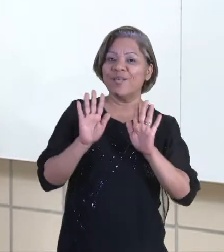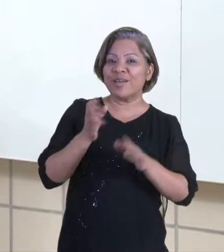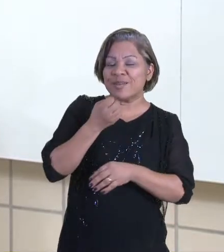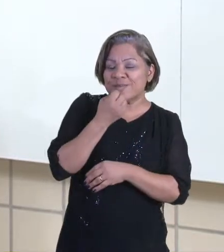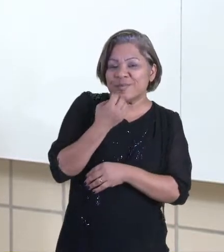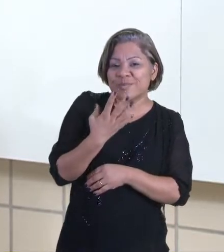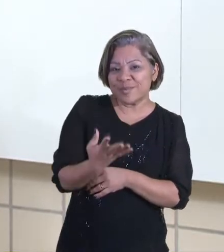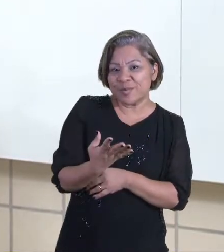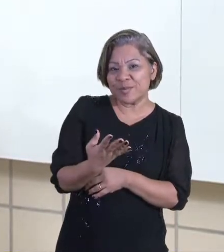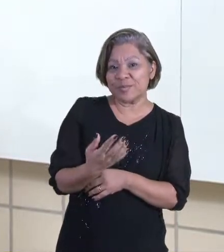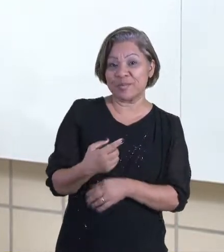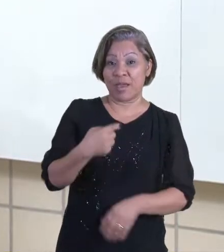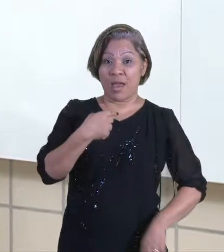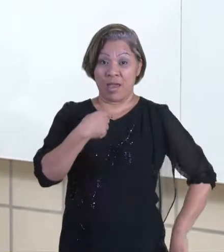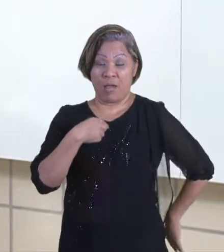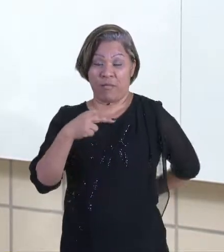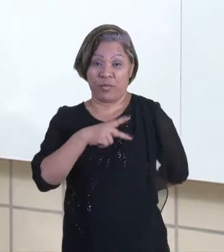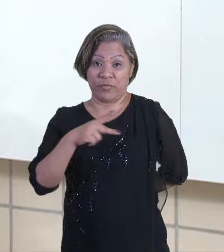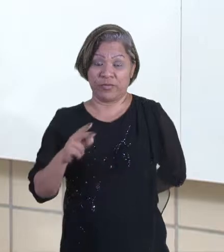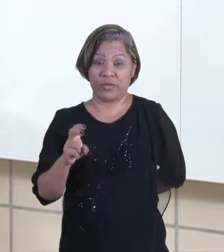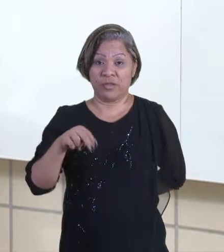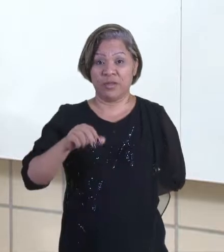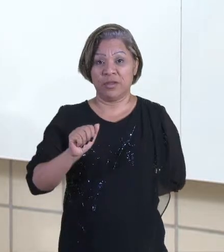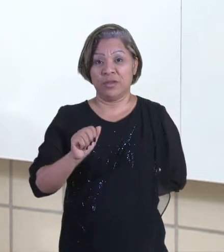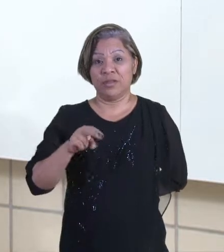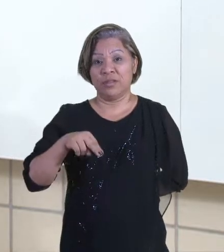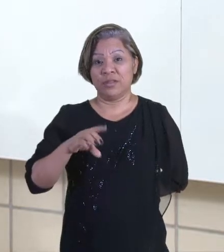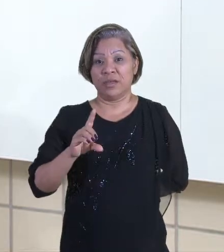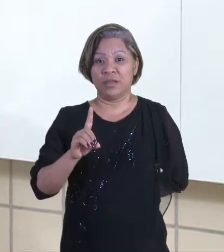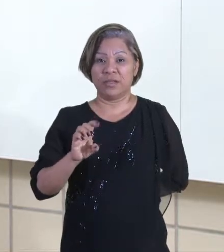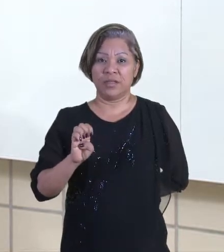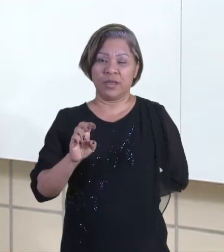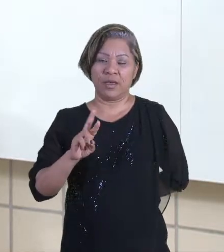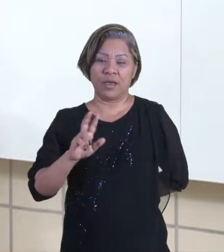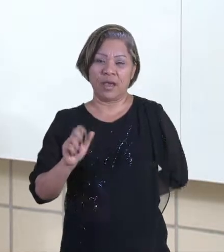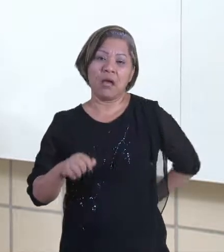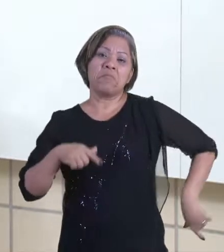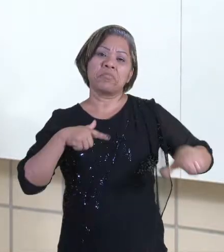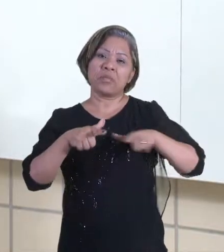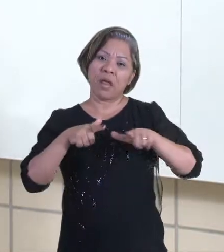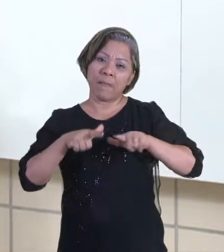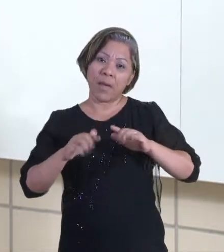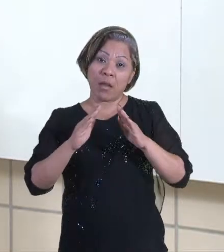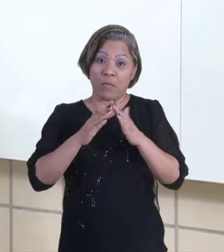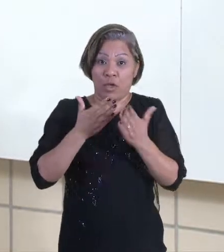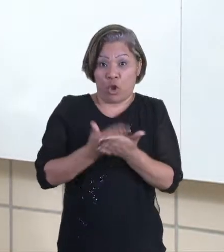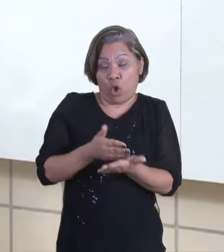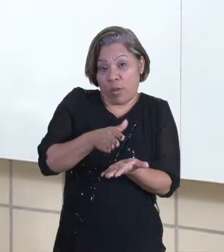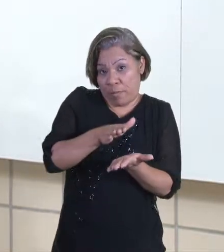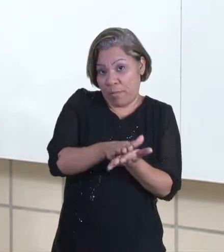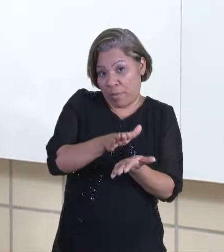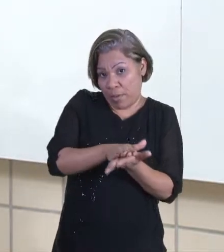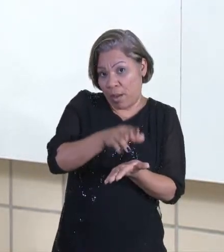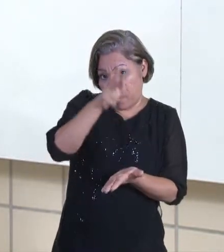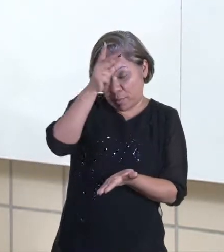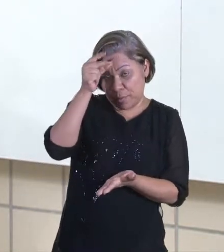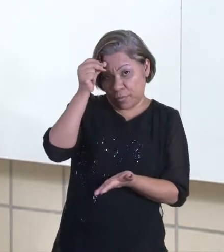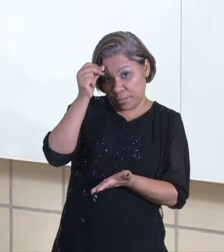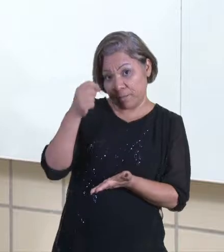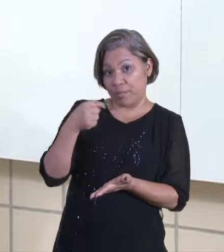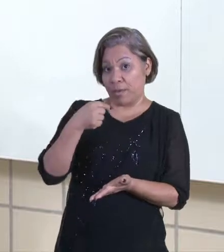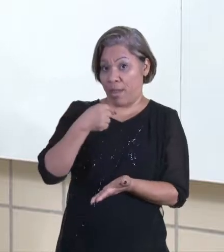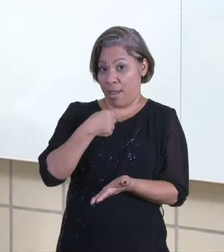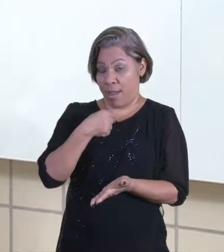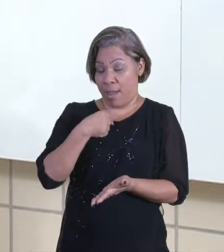tudo bem? Eu sou a professora Nandeara, trabalho na Rede Municipal de Palmas. Este ano estou como professora da